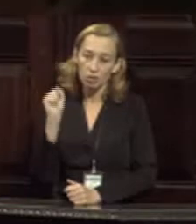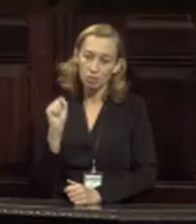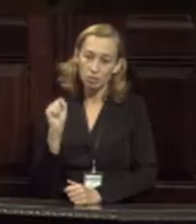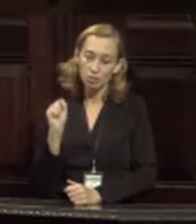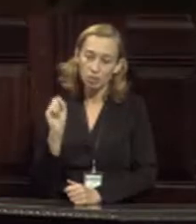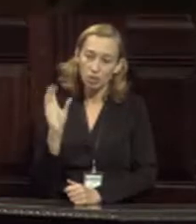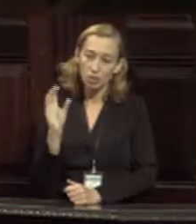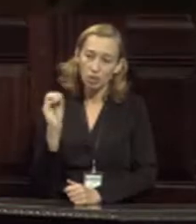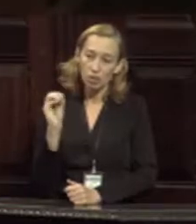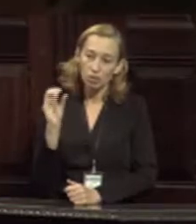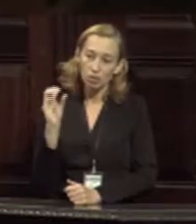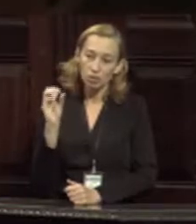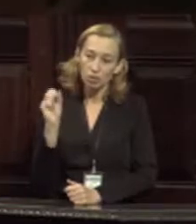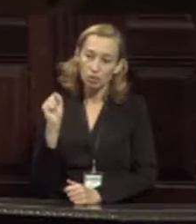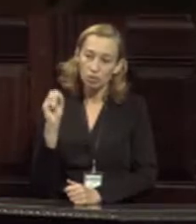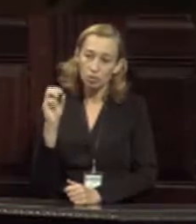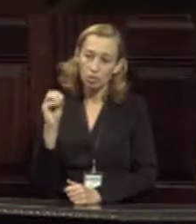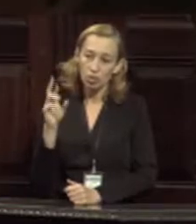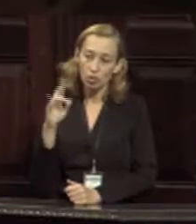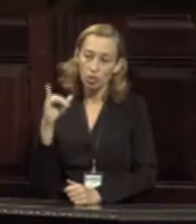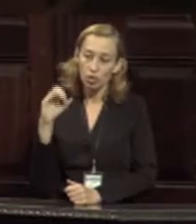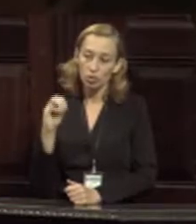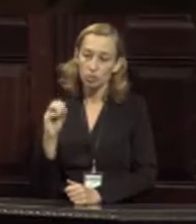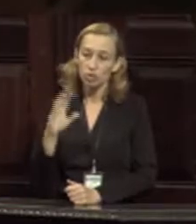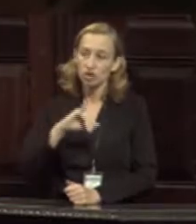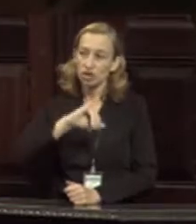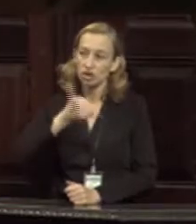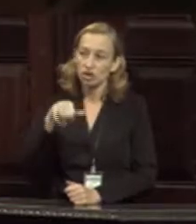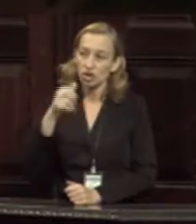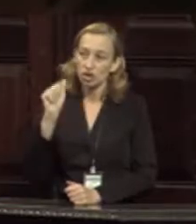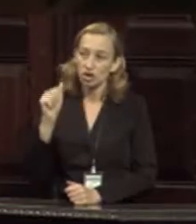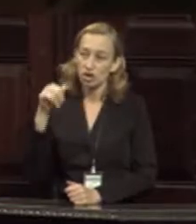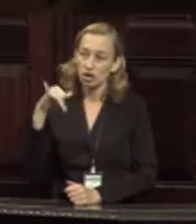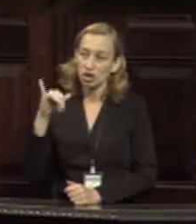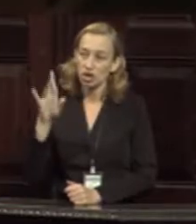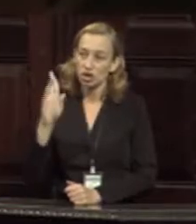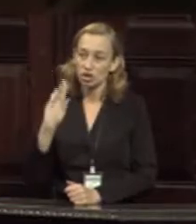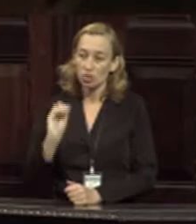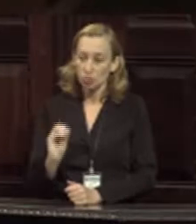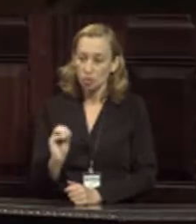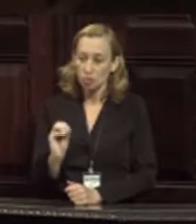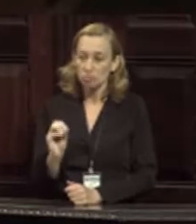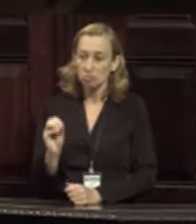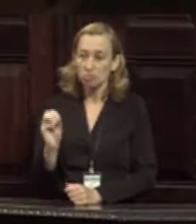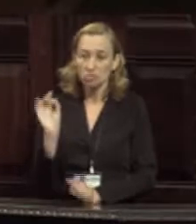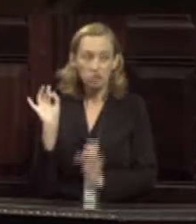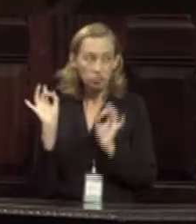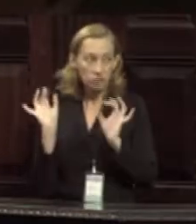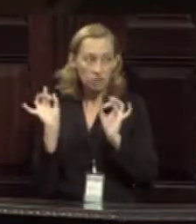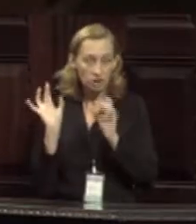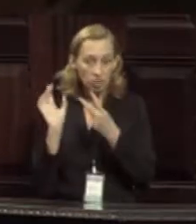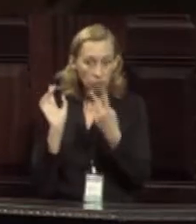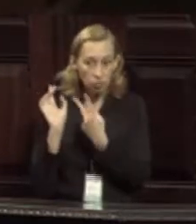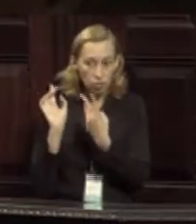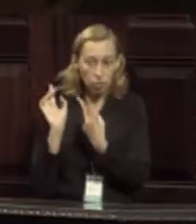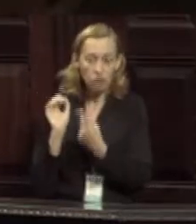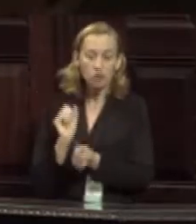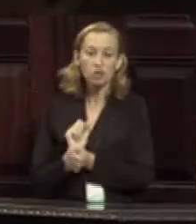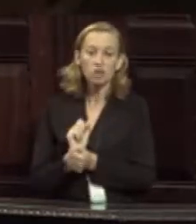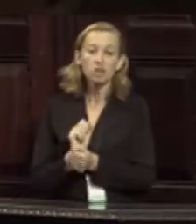deputado Jânio Mendes, esses dois em especial,